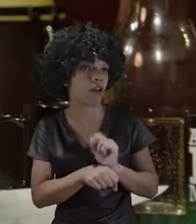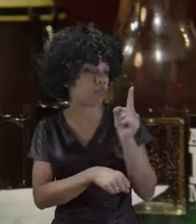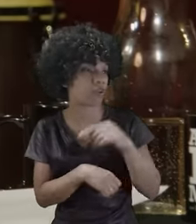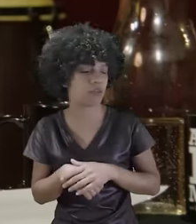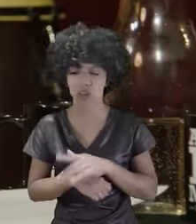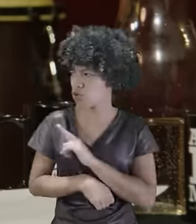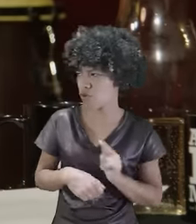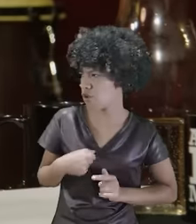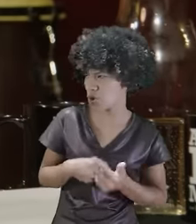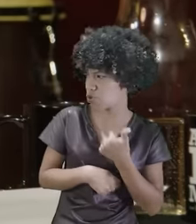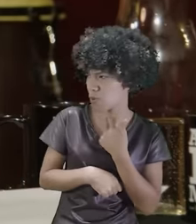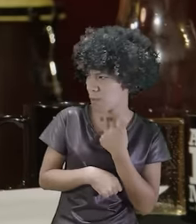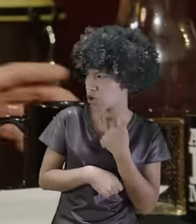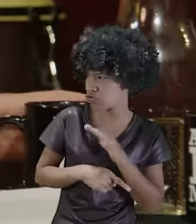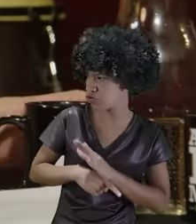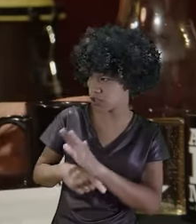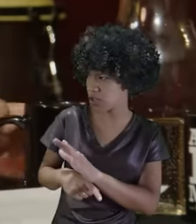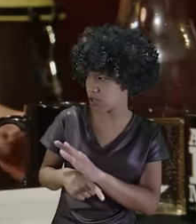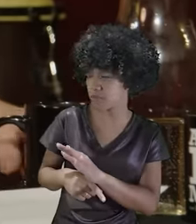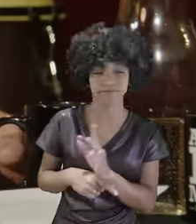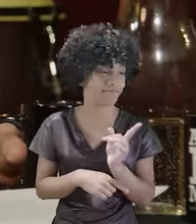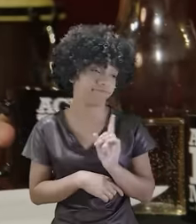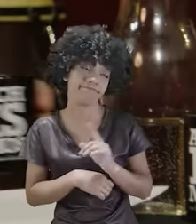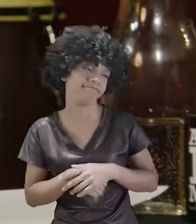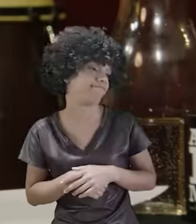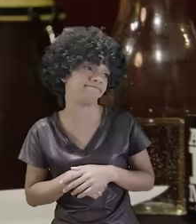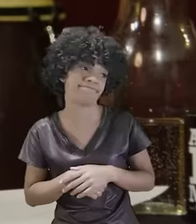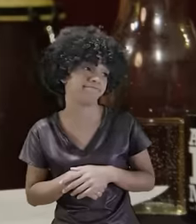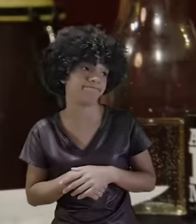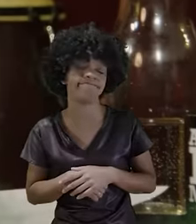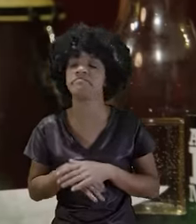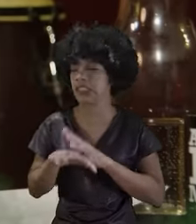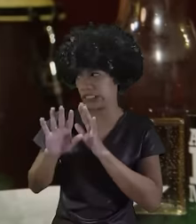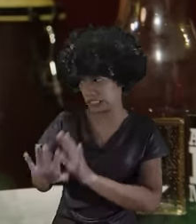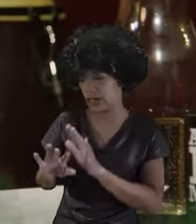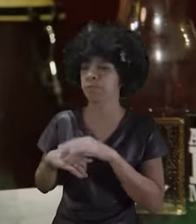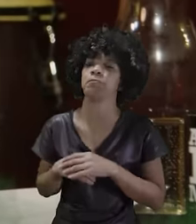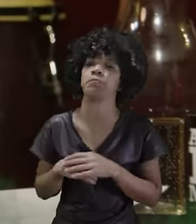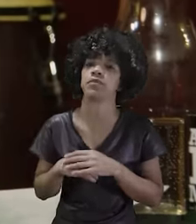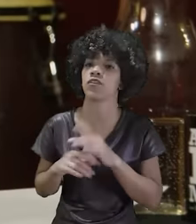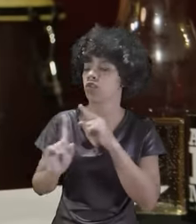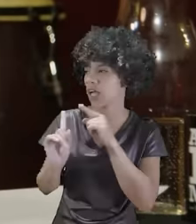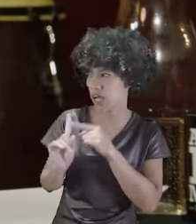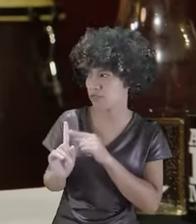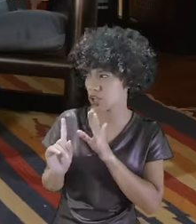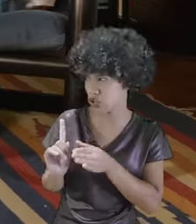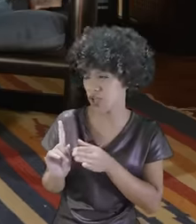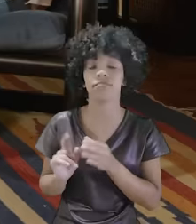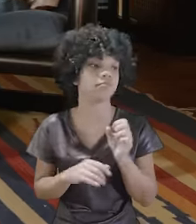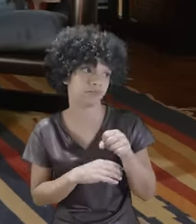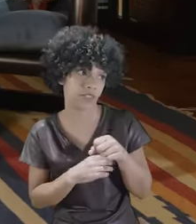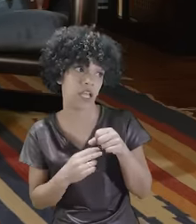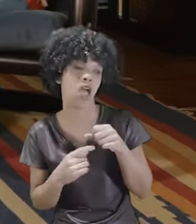e o governo não pode fazer nada não por causa disso tá bom vamos lá aí você vem então você não estava grávida quando você ver você